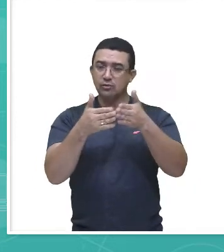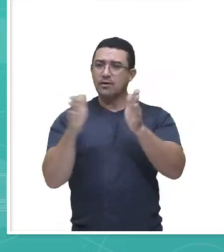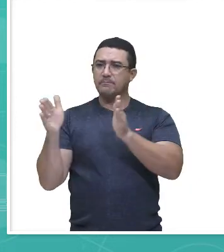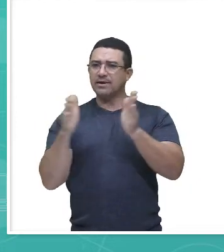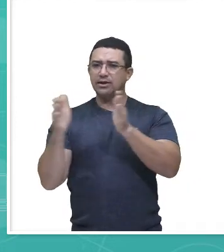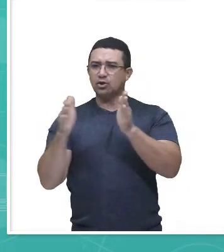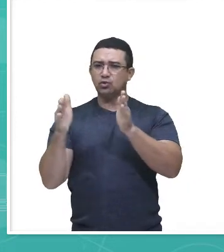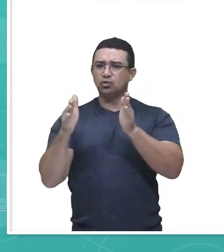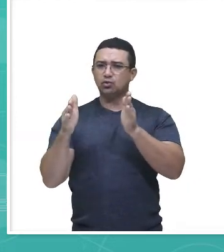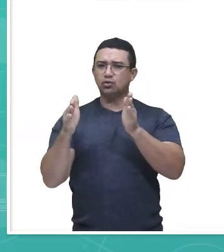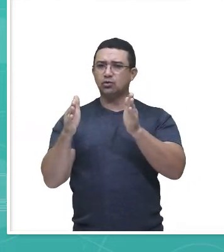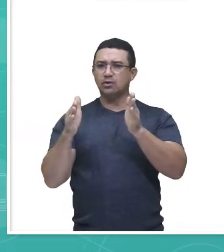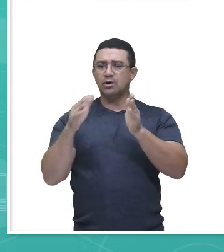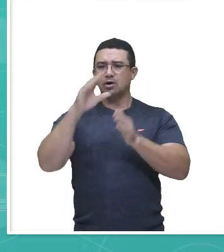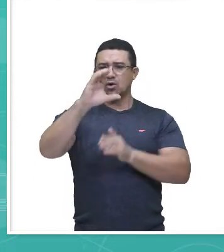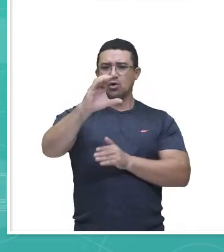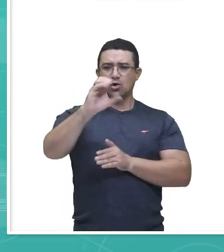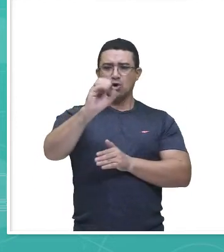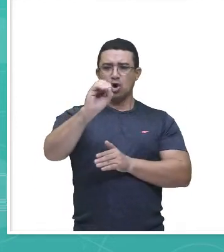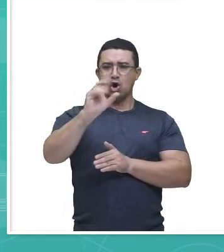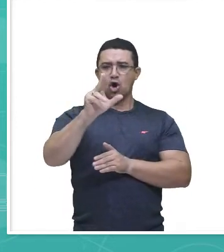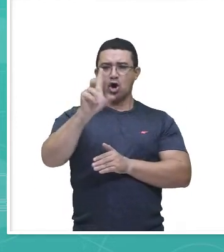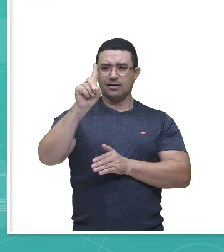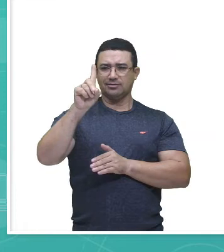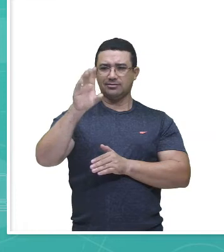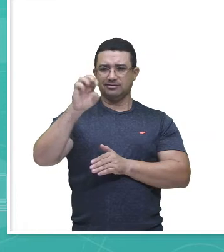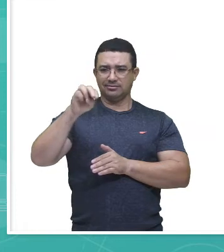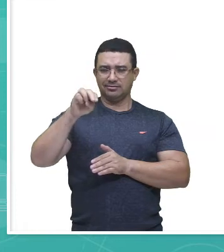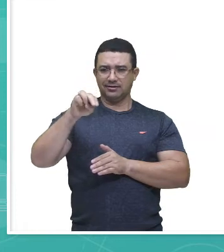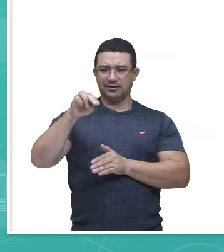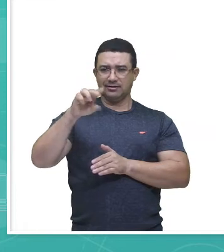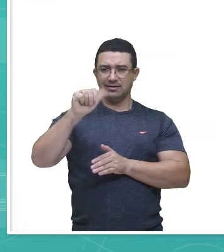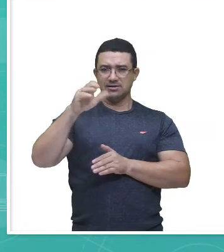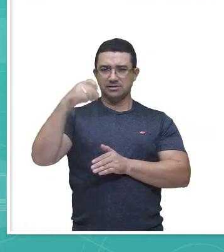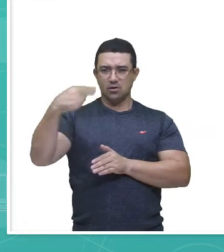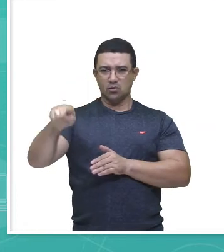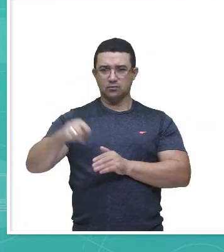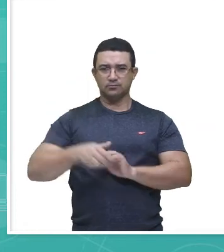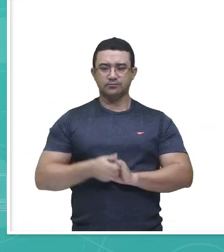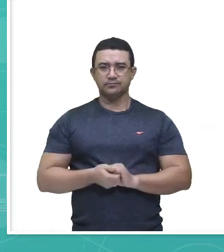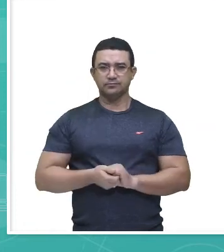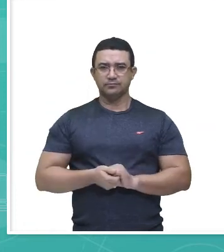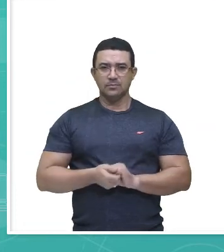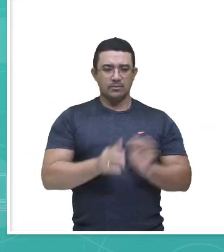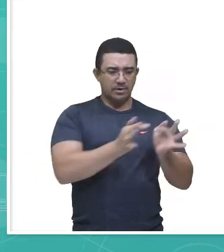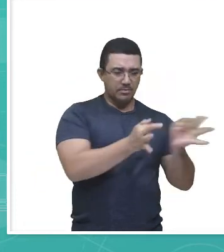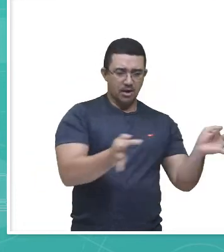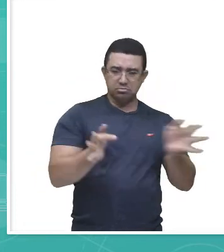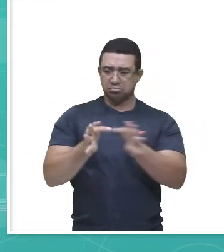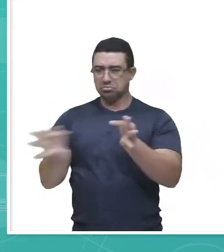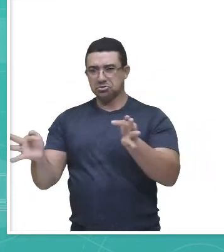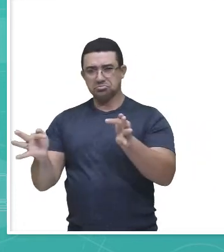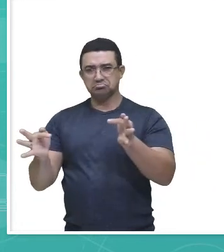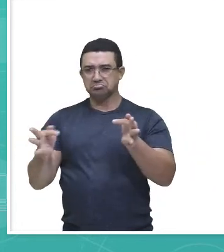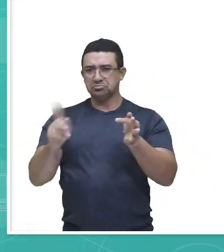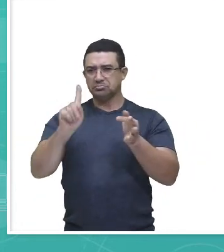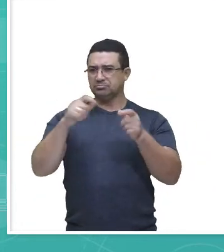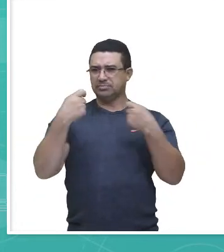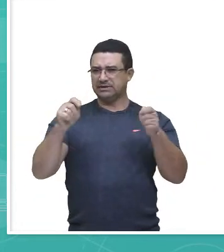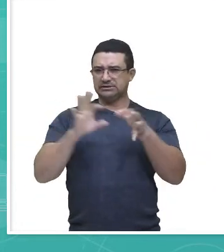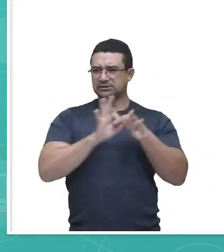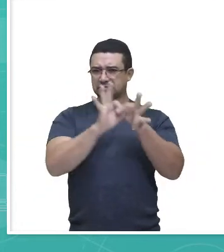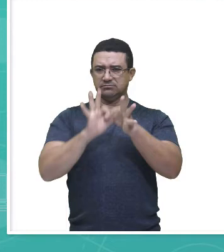não tem dependência nenhuma, a segunda oração com a primeira. Elas